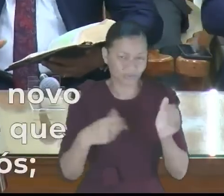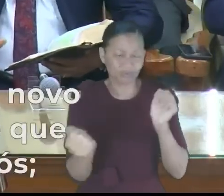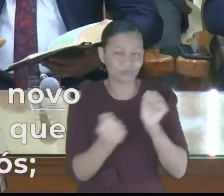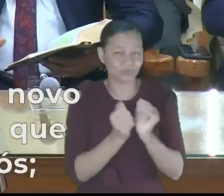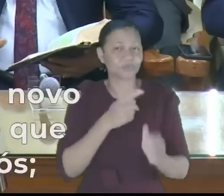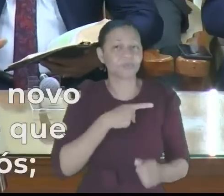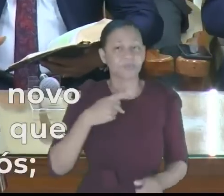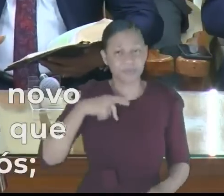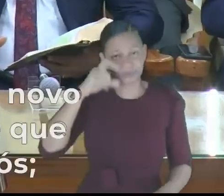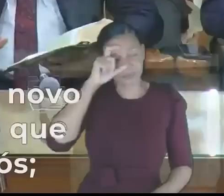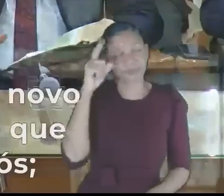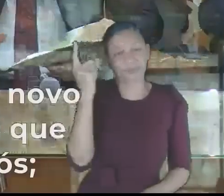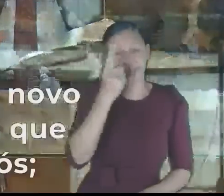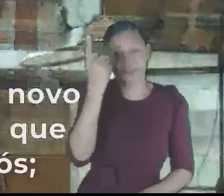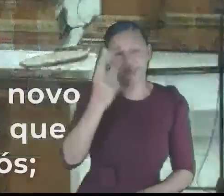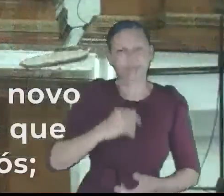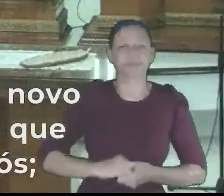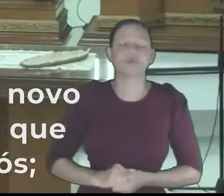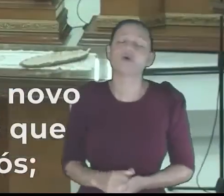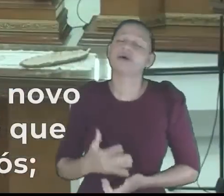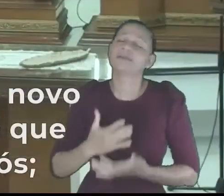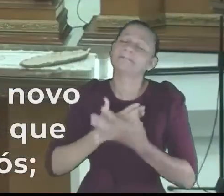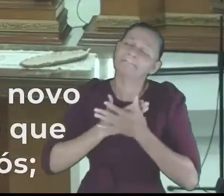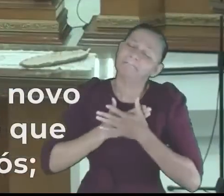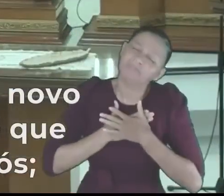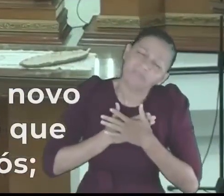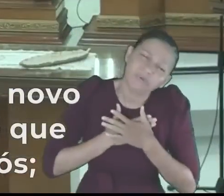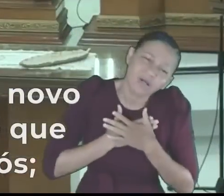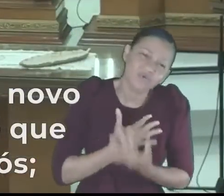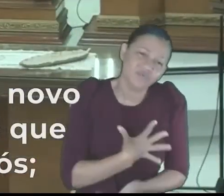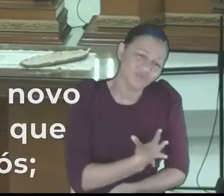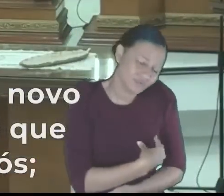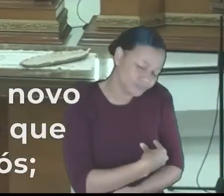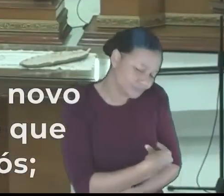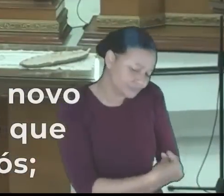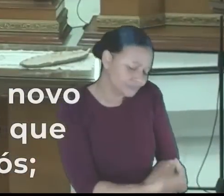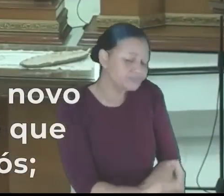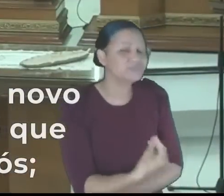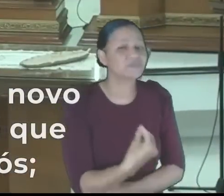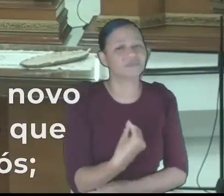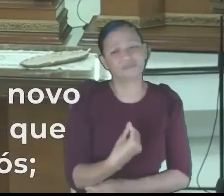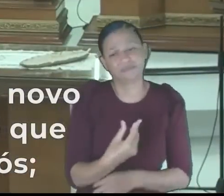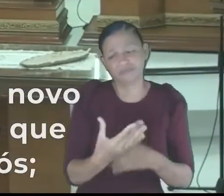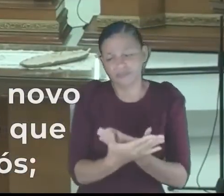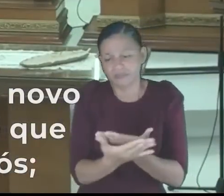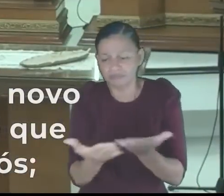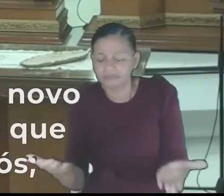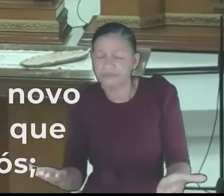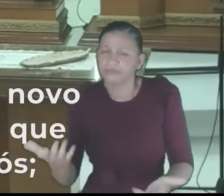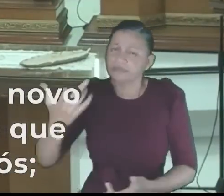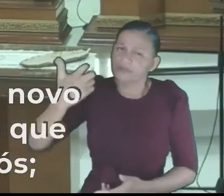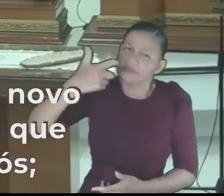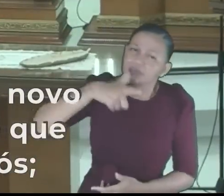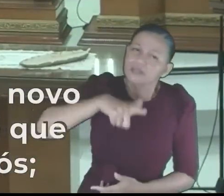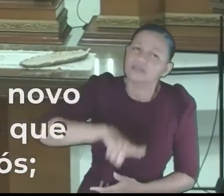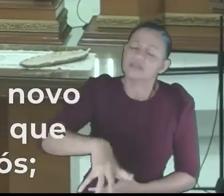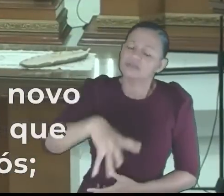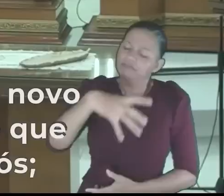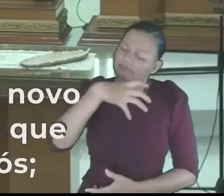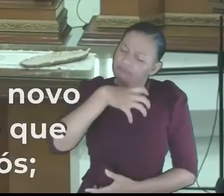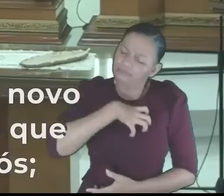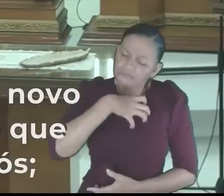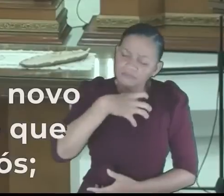Múcio. 1, 2, 3. Meus filhinhos, por quem de novo sinto as dores